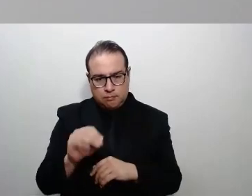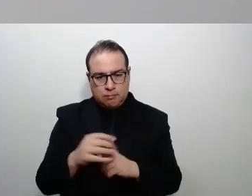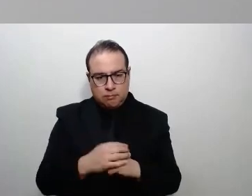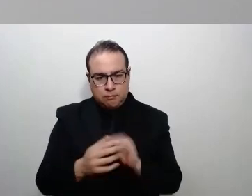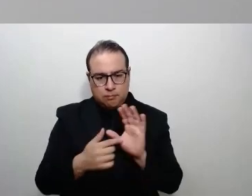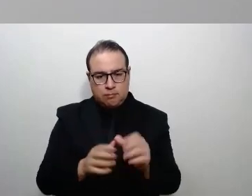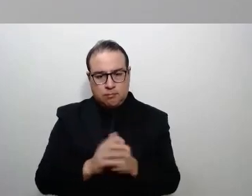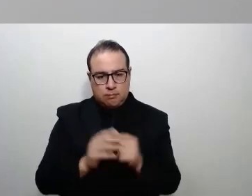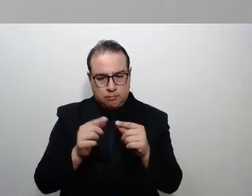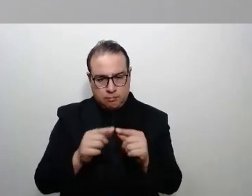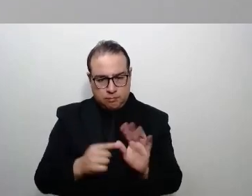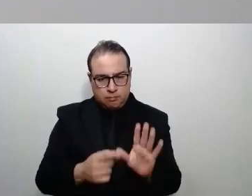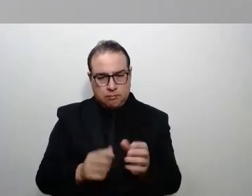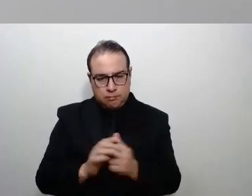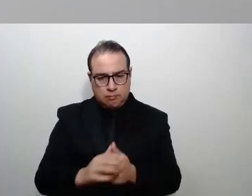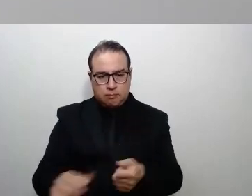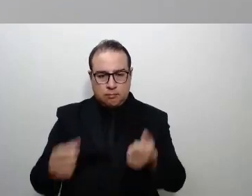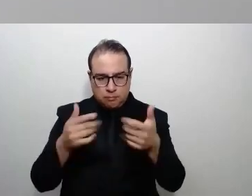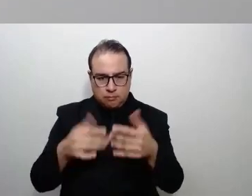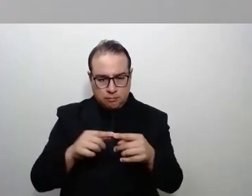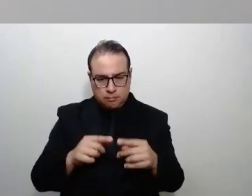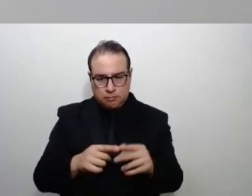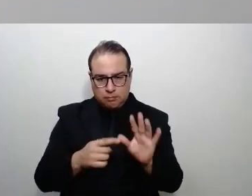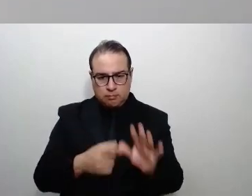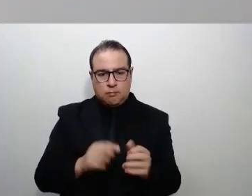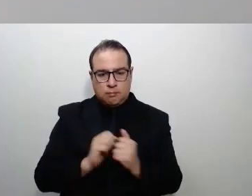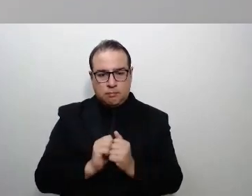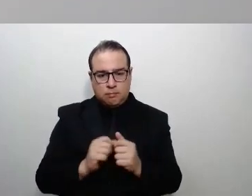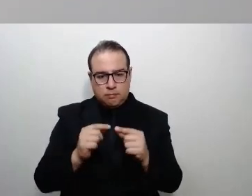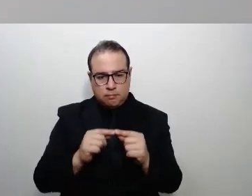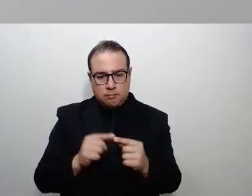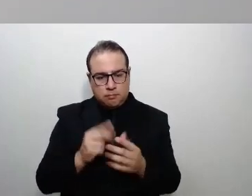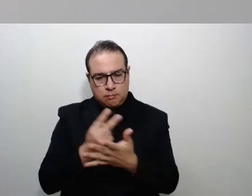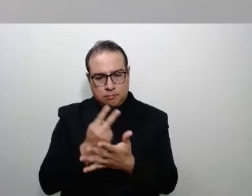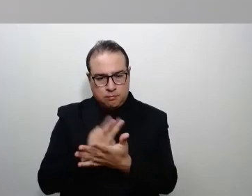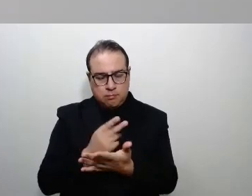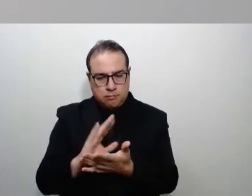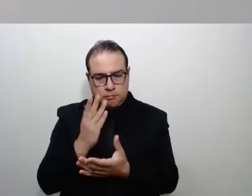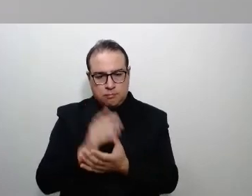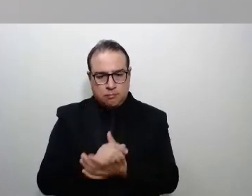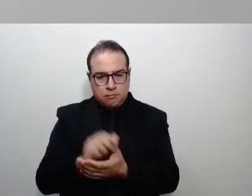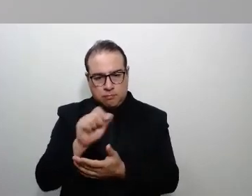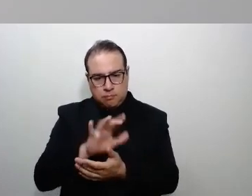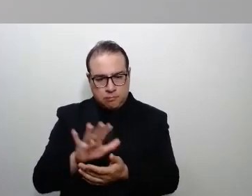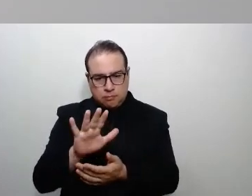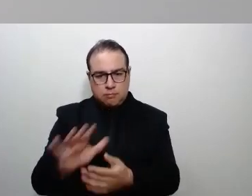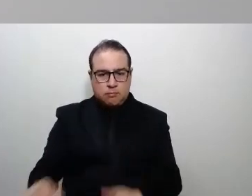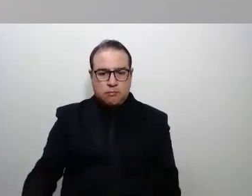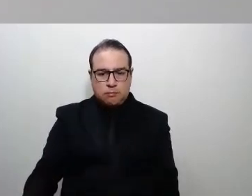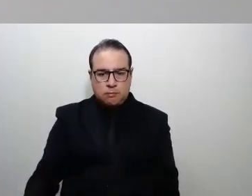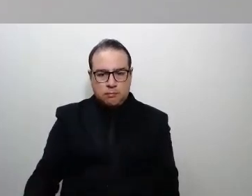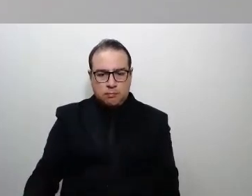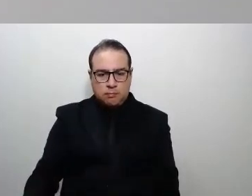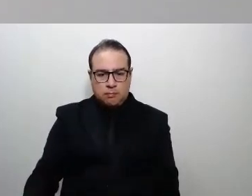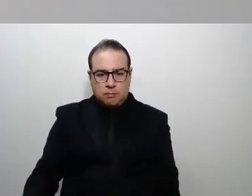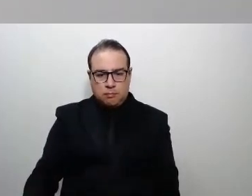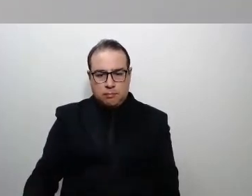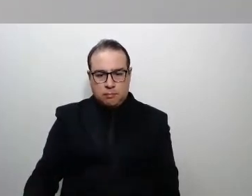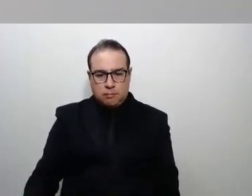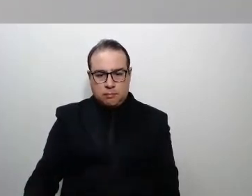um registro para combate ao registro imobiliário irregular nessa área Estamos mapeando também